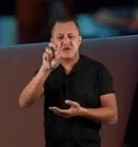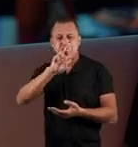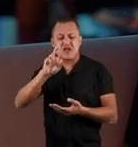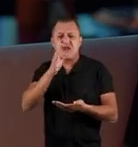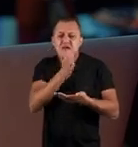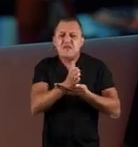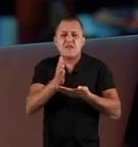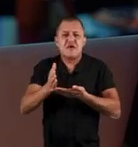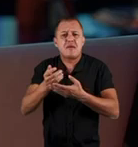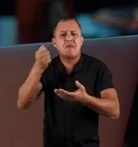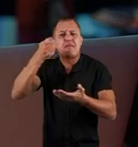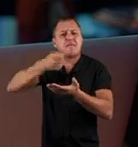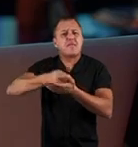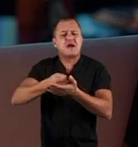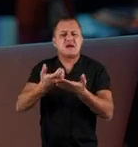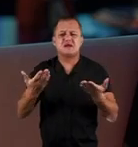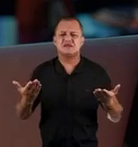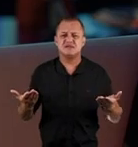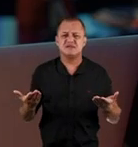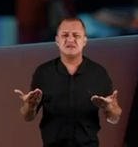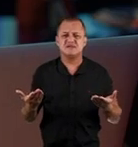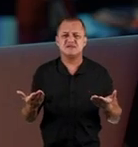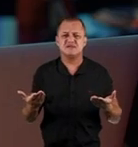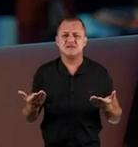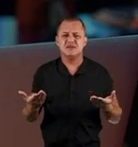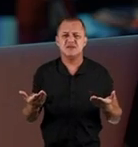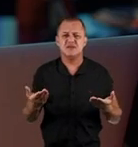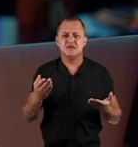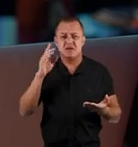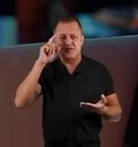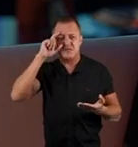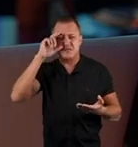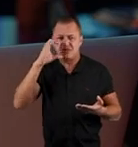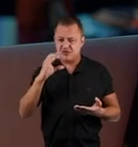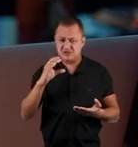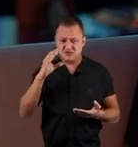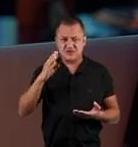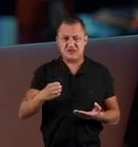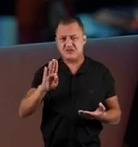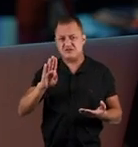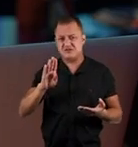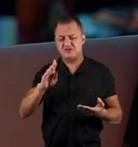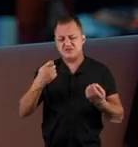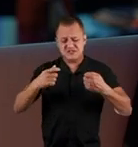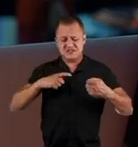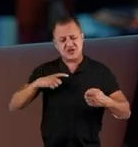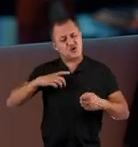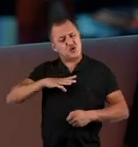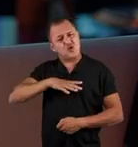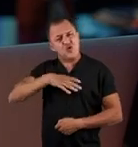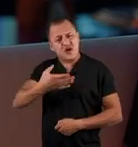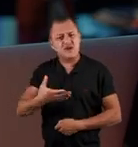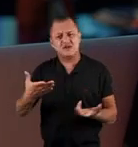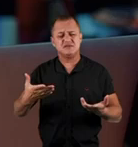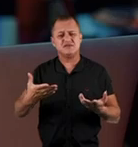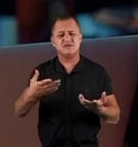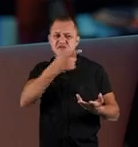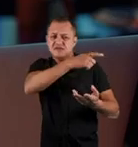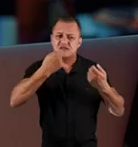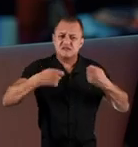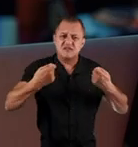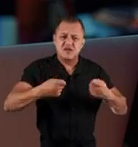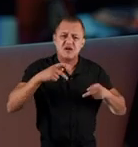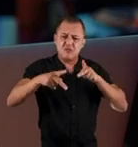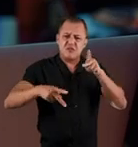800.000 aos cofres públicos nessa ação Botelho tenha coragem de se explicar você